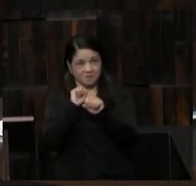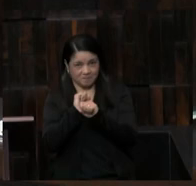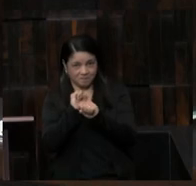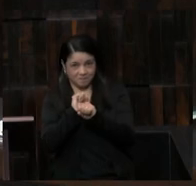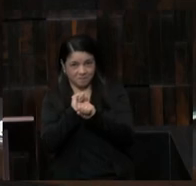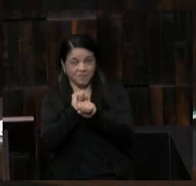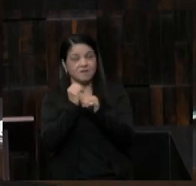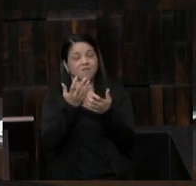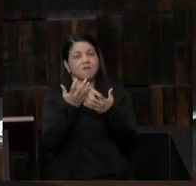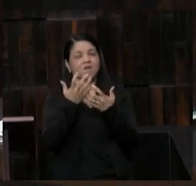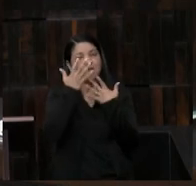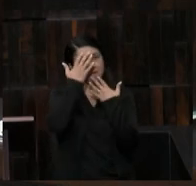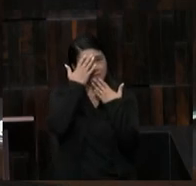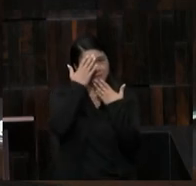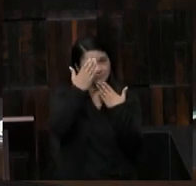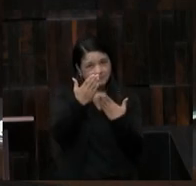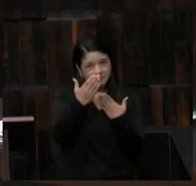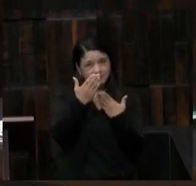agradecer